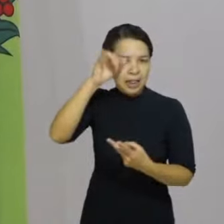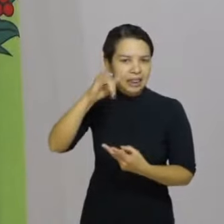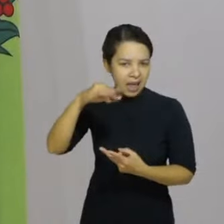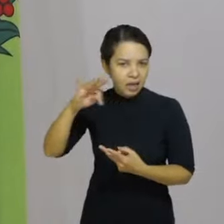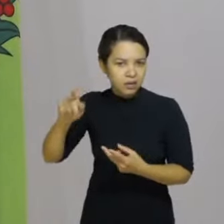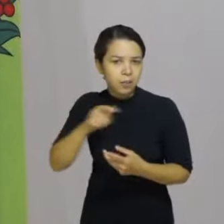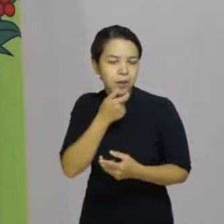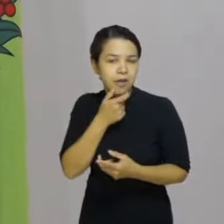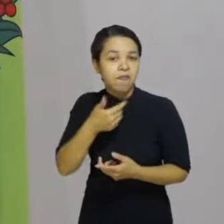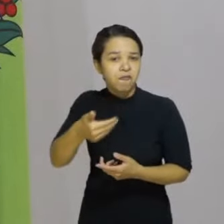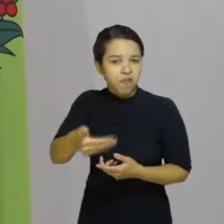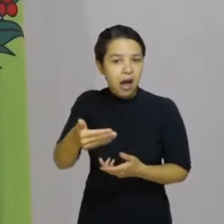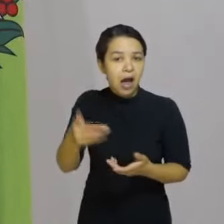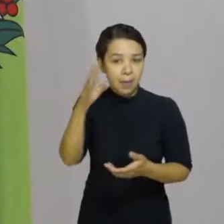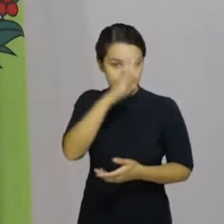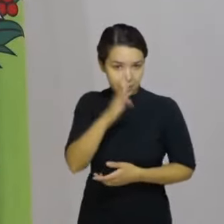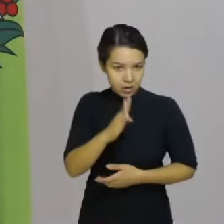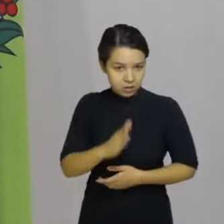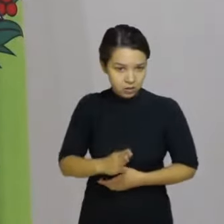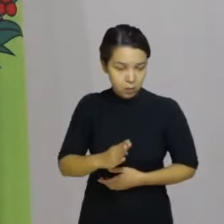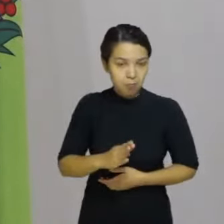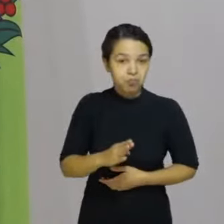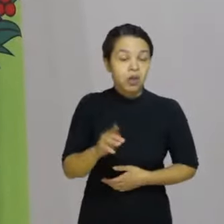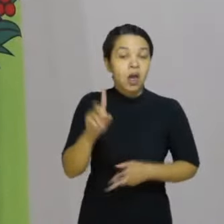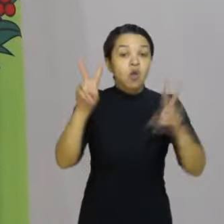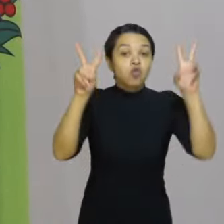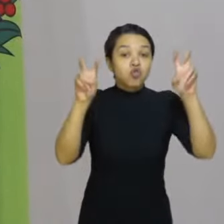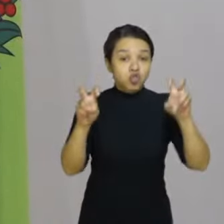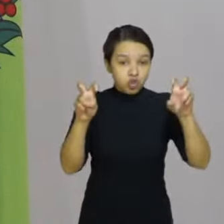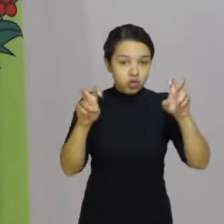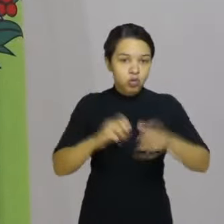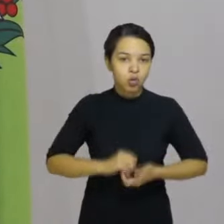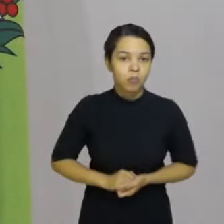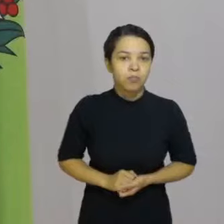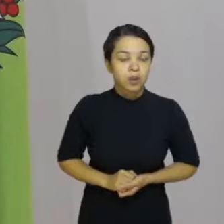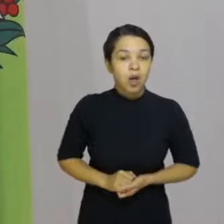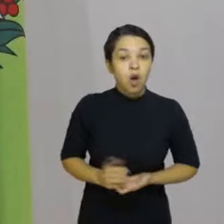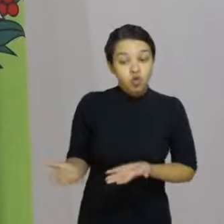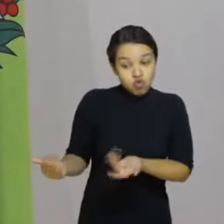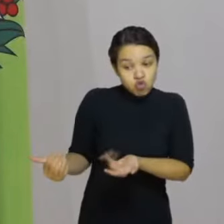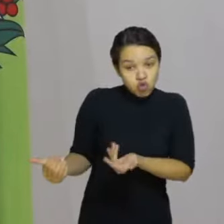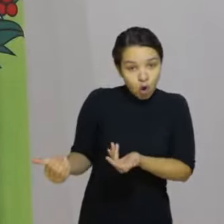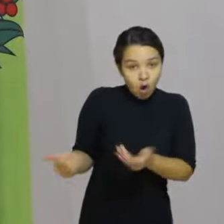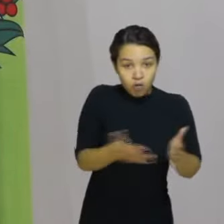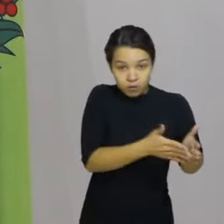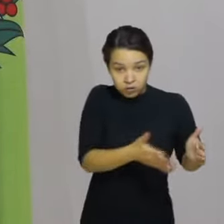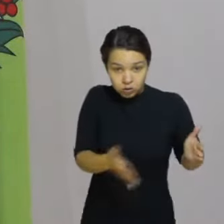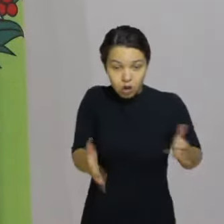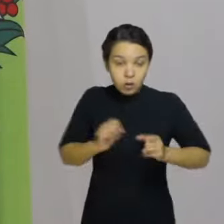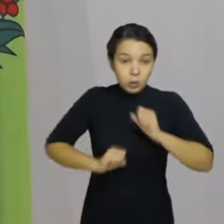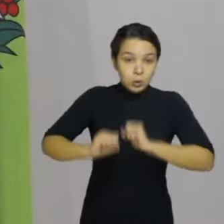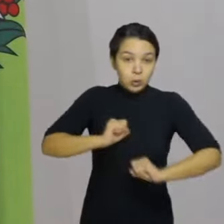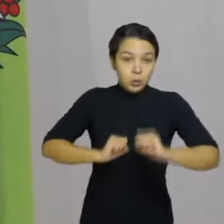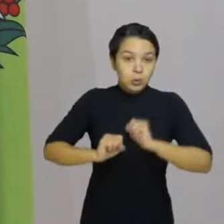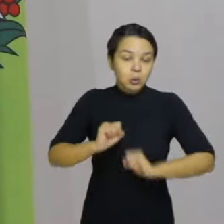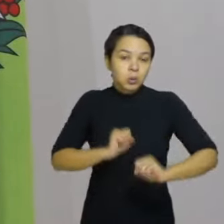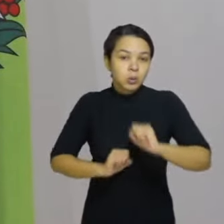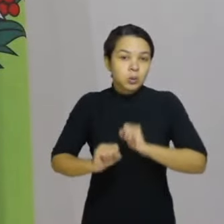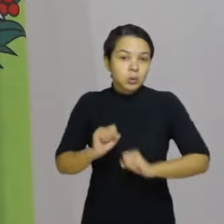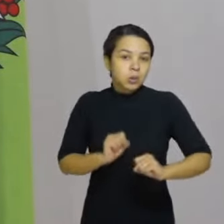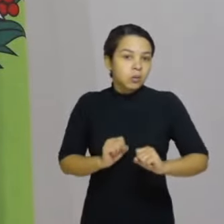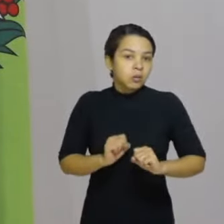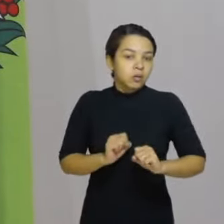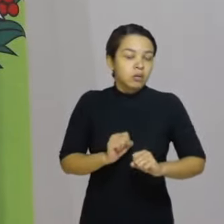ao Brasil com o título A Geração Ansiosa, o psicólogo norte-americano Jonathan Haidt. E ele fala algo muito dramático e muito